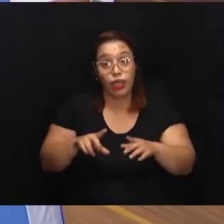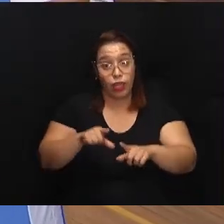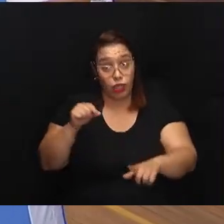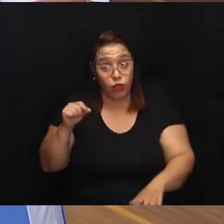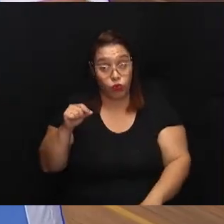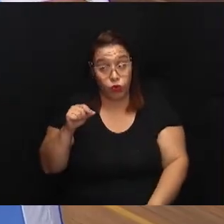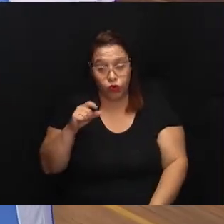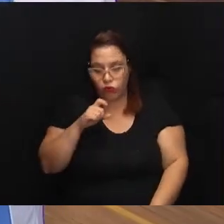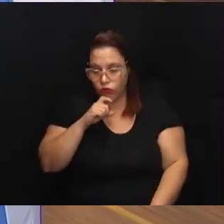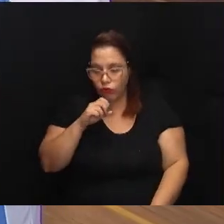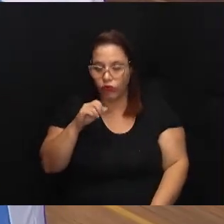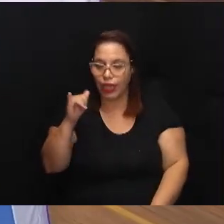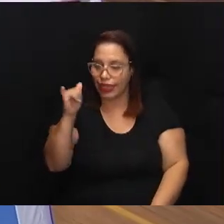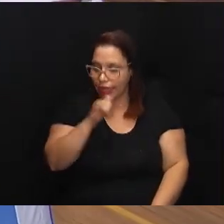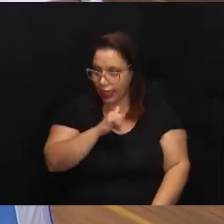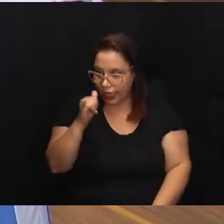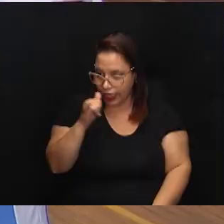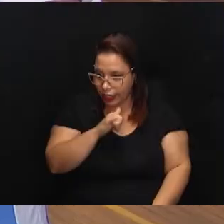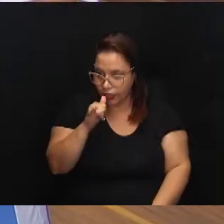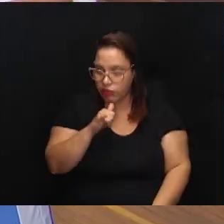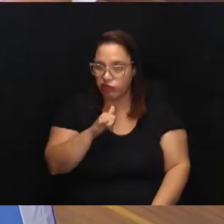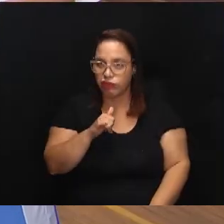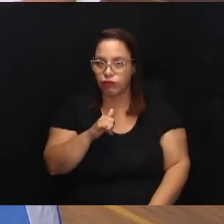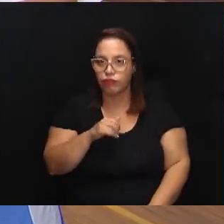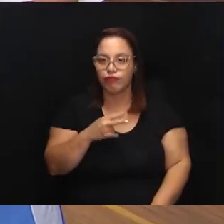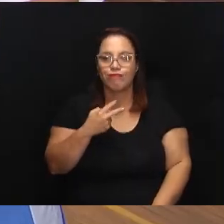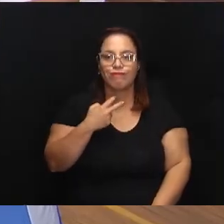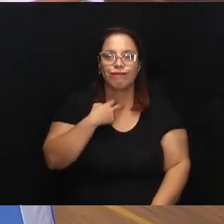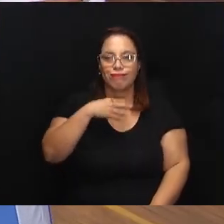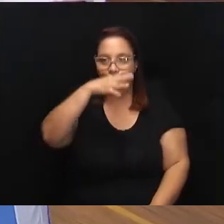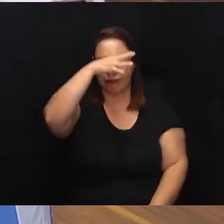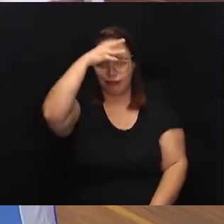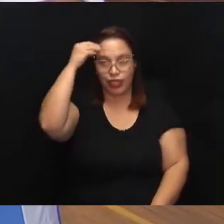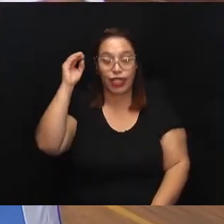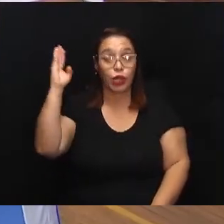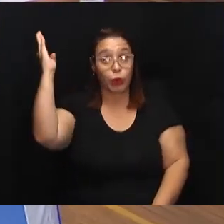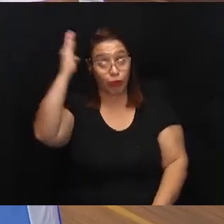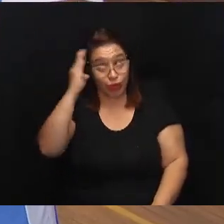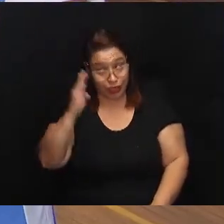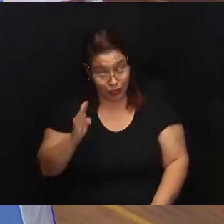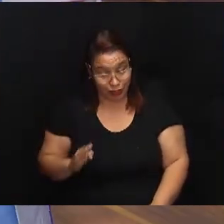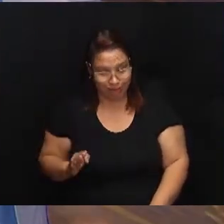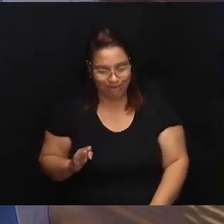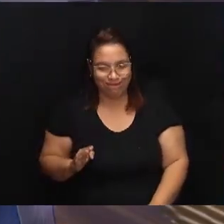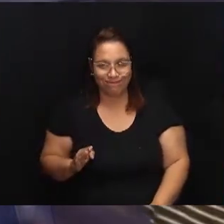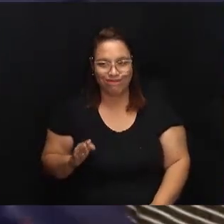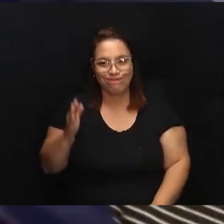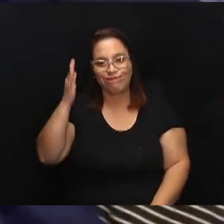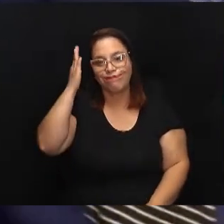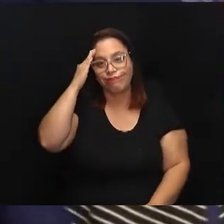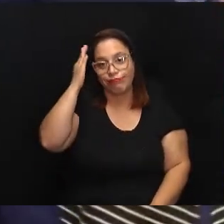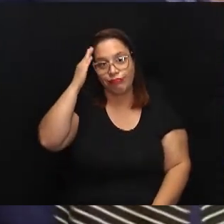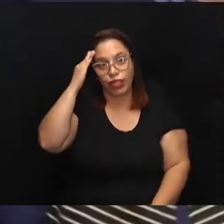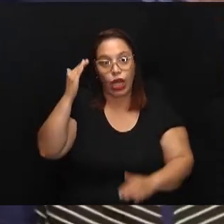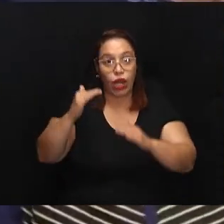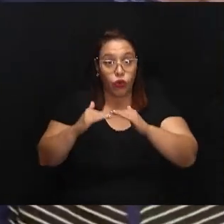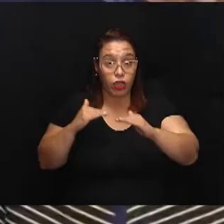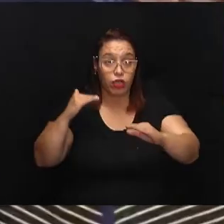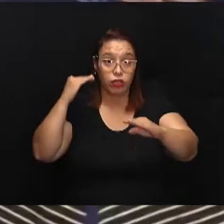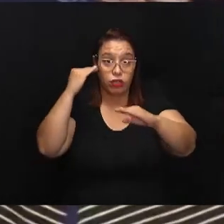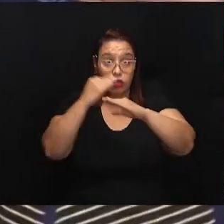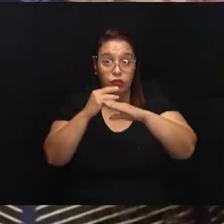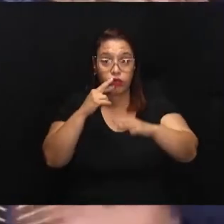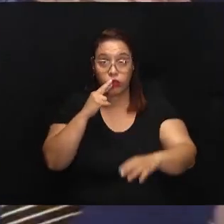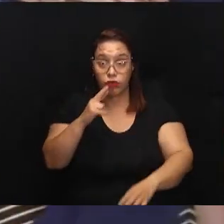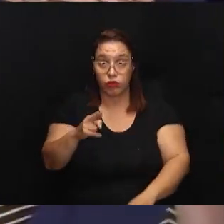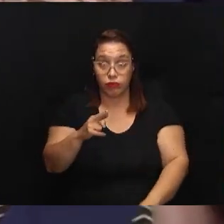fora, a Itália, e a gente não pode esquecer do Brasil, né? A gente sabe que talvez a gente não tenha alcançado